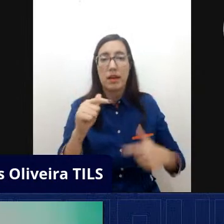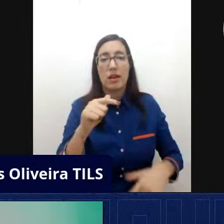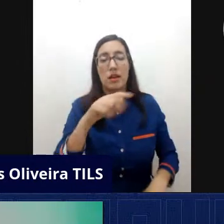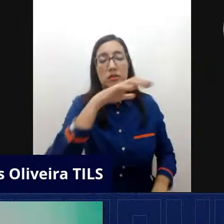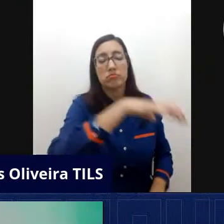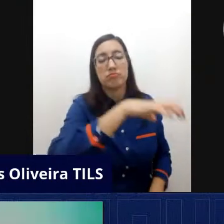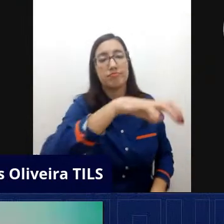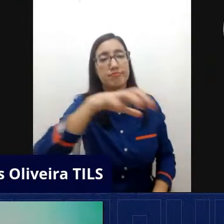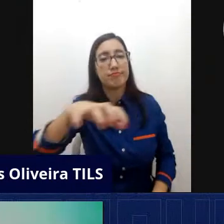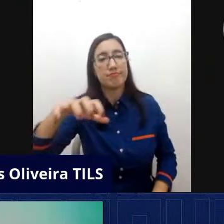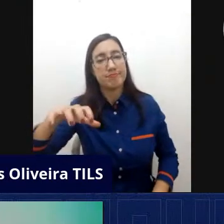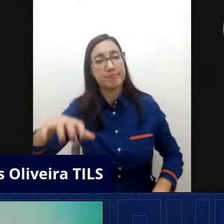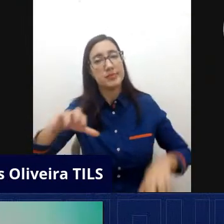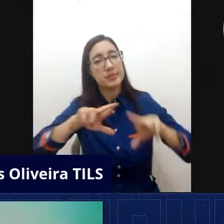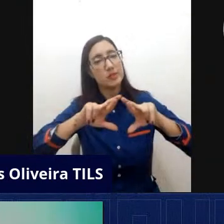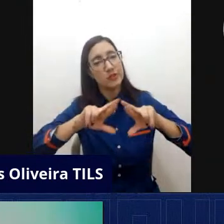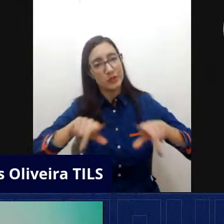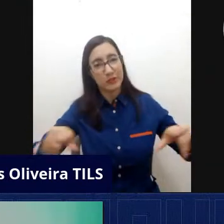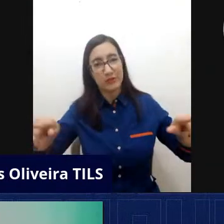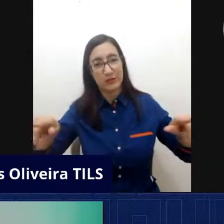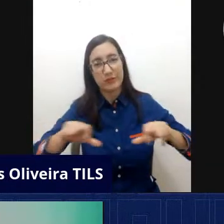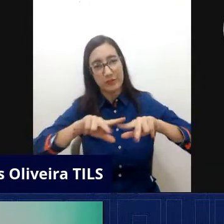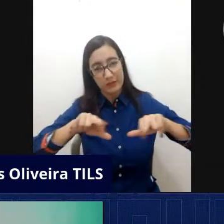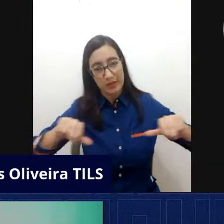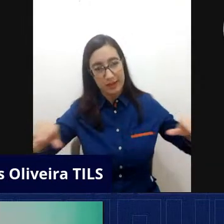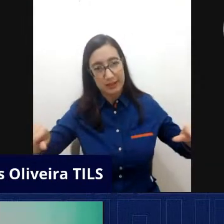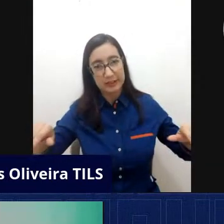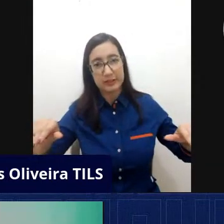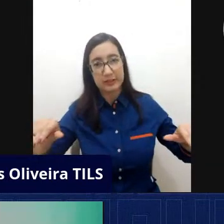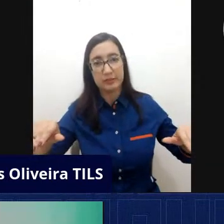campanha sobre a temática e como ela poderia...